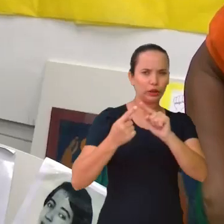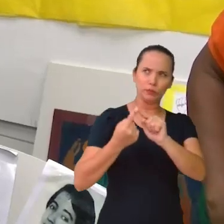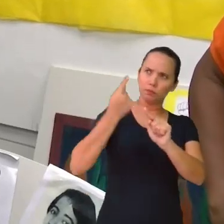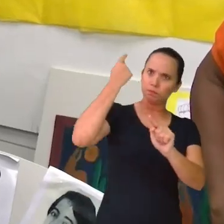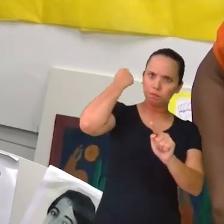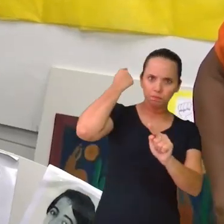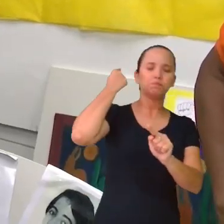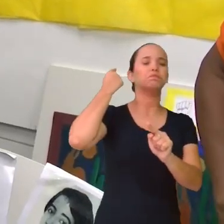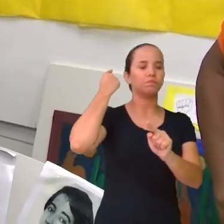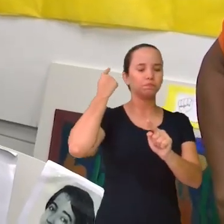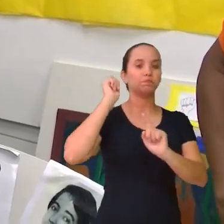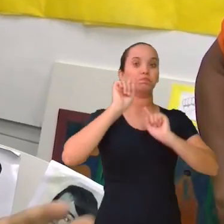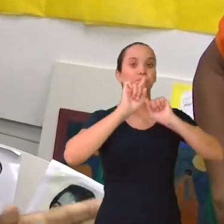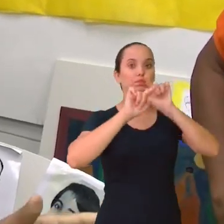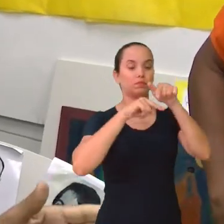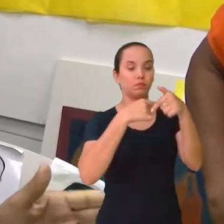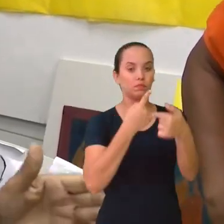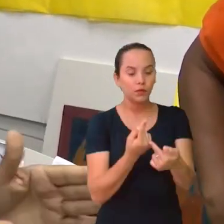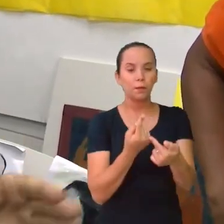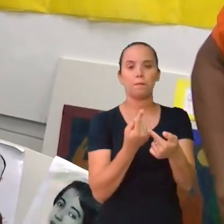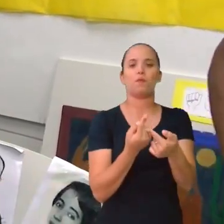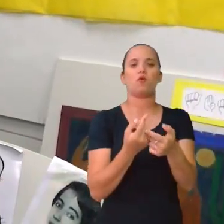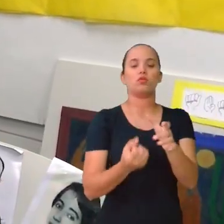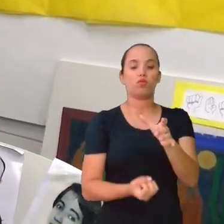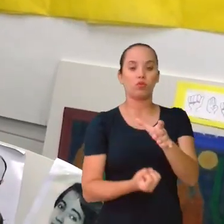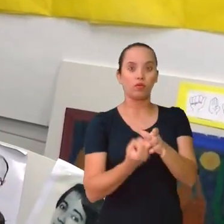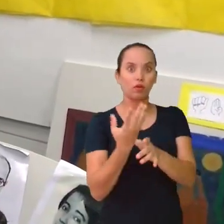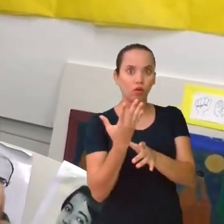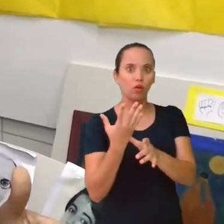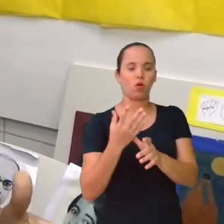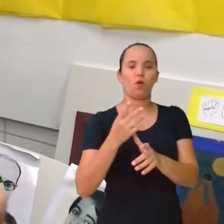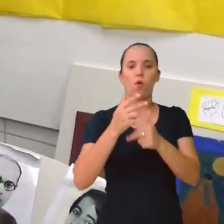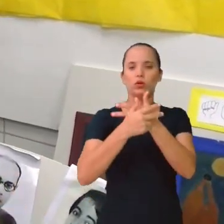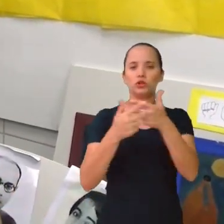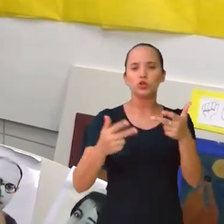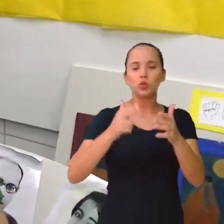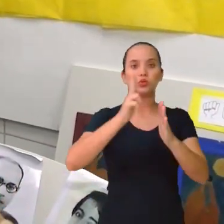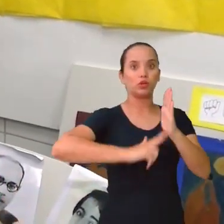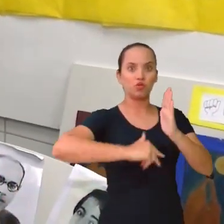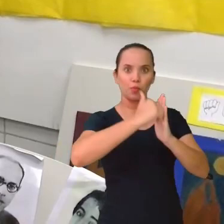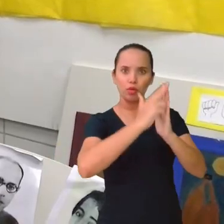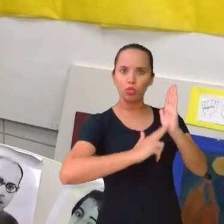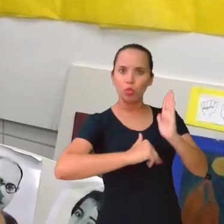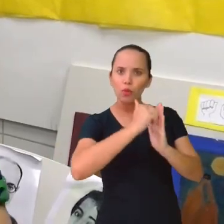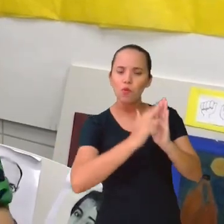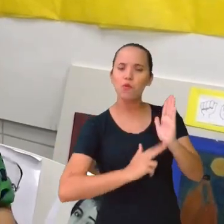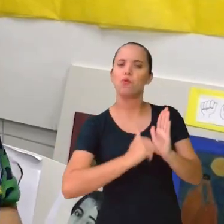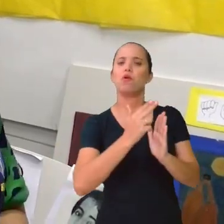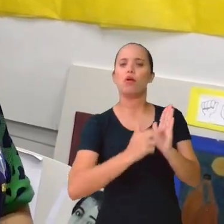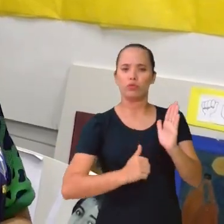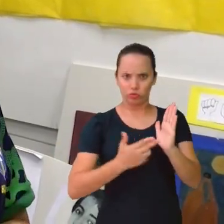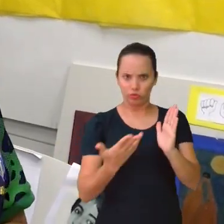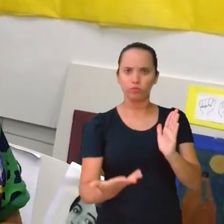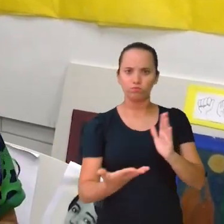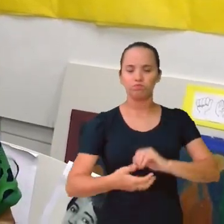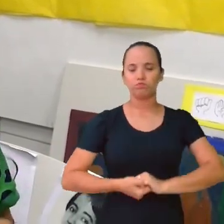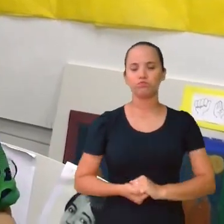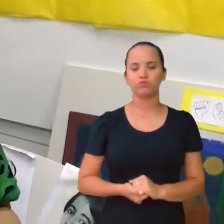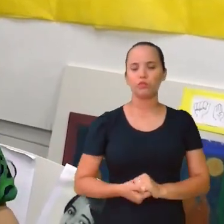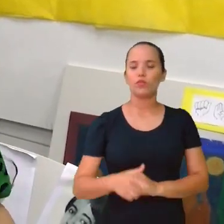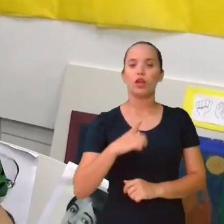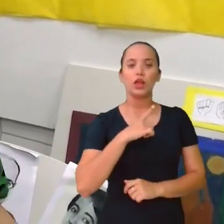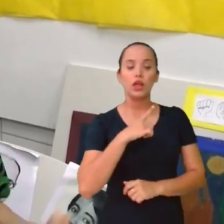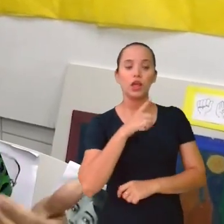época. Depois, nós fizemos uma produção, né, de pintura, umas releituras, aonde